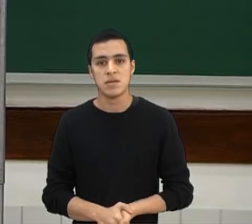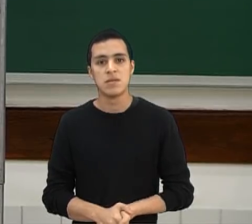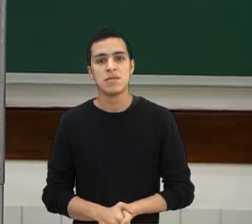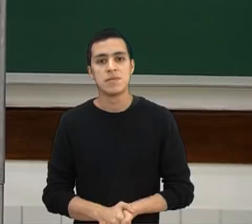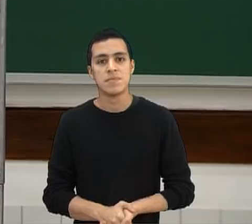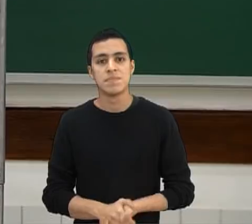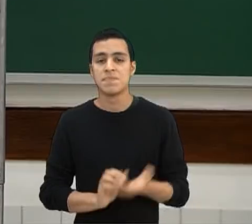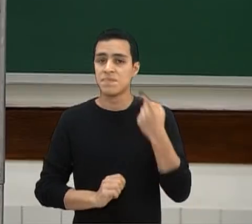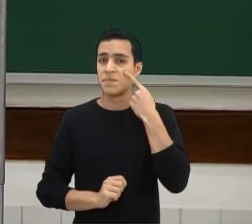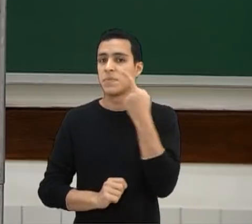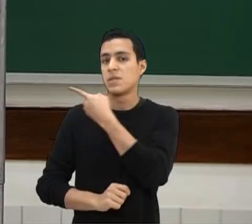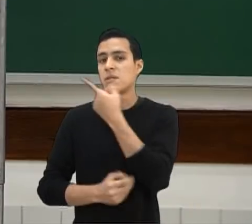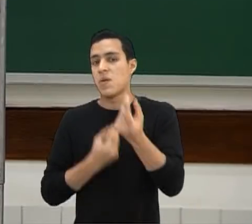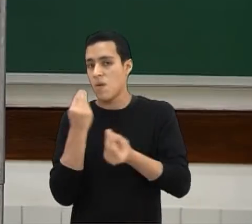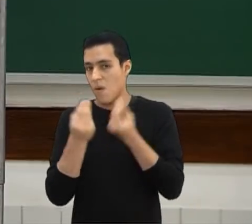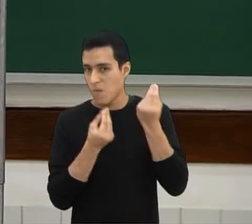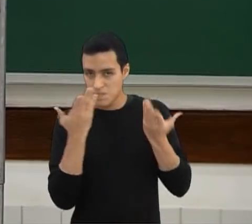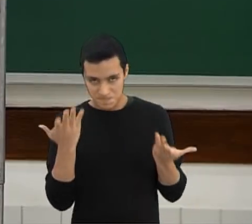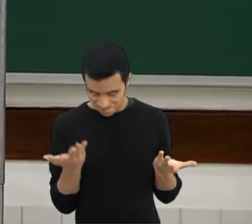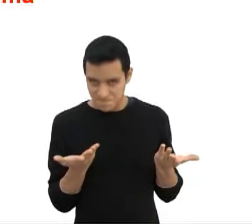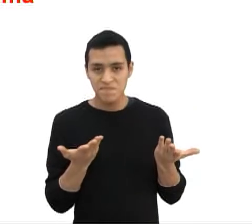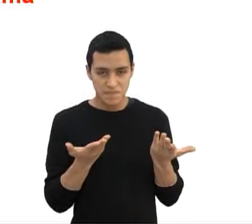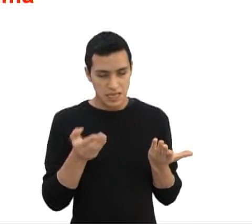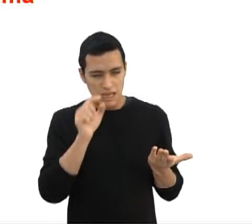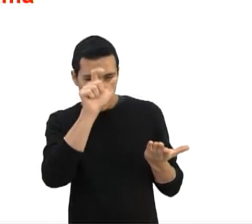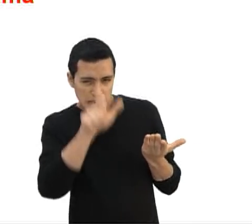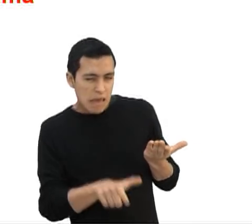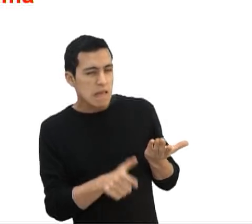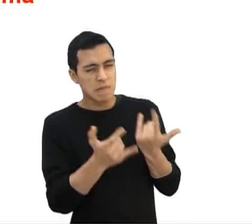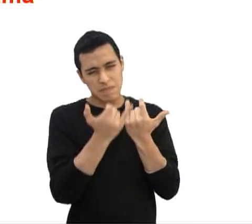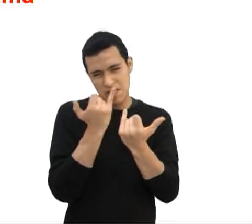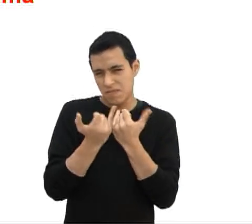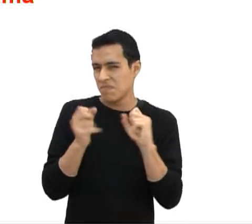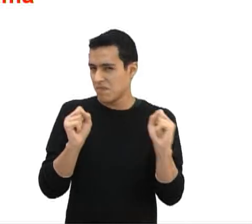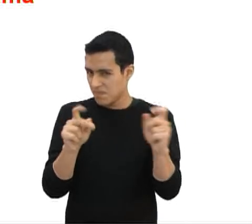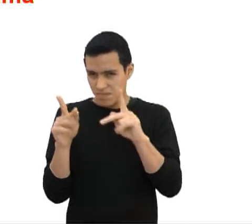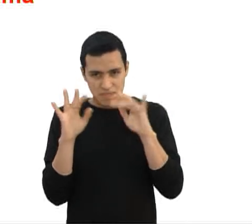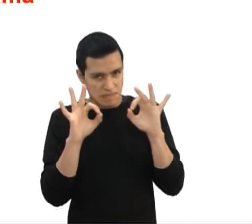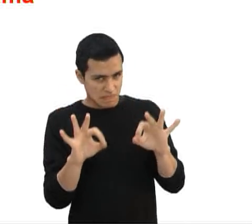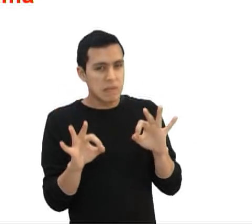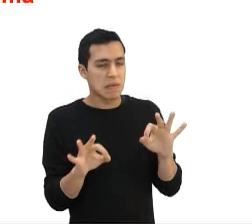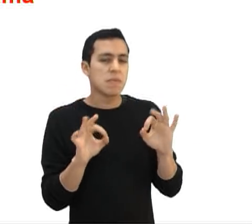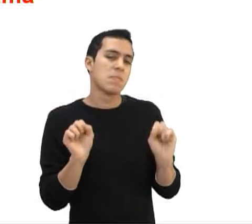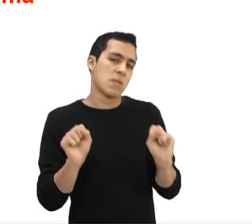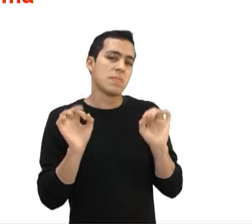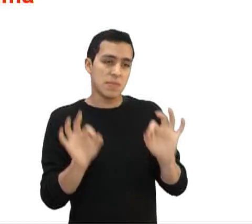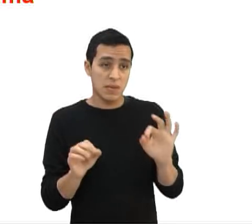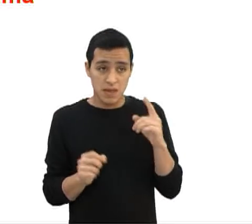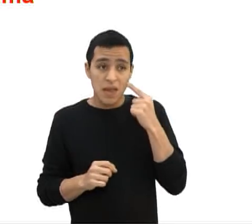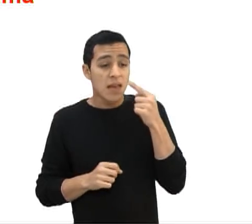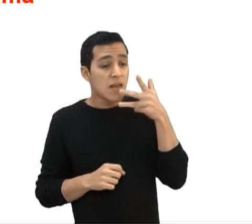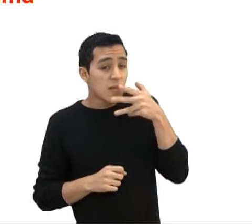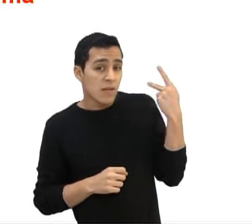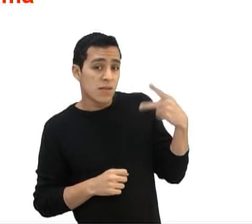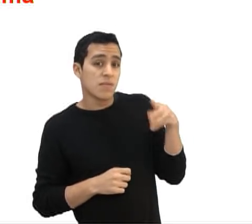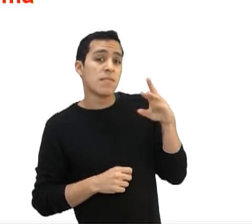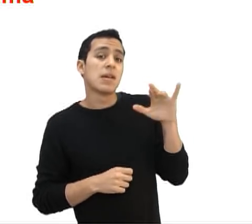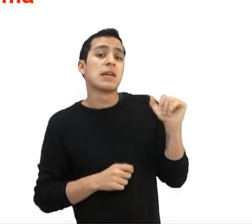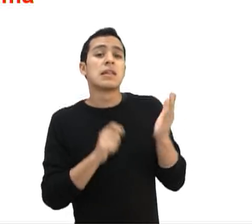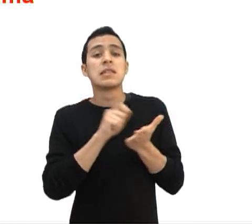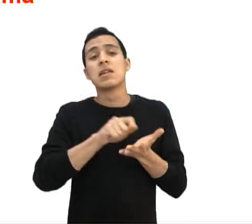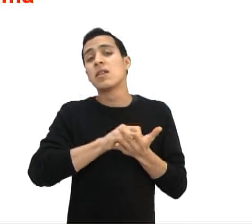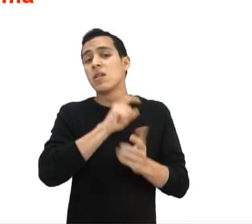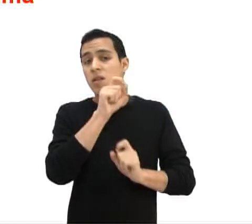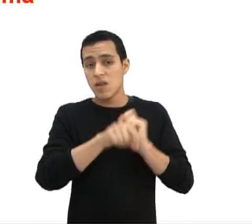Verificando, olha lá, galera, então, como ficaria? Mais ou menos, quem fez assim parecido já considera correto, tá? Então, na fala da Maria, nós poderíamos